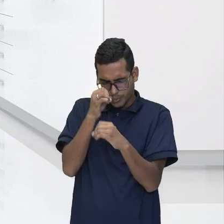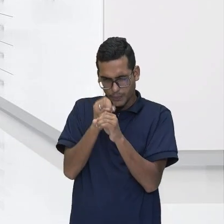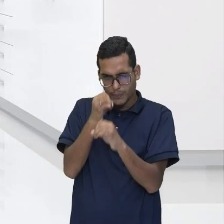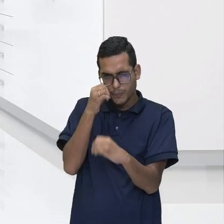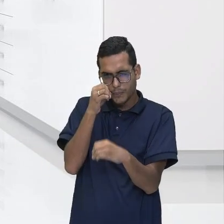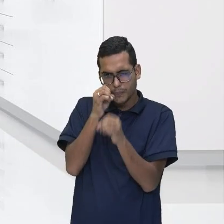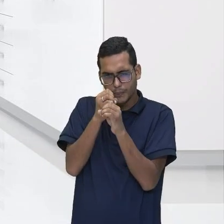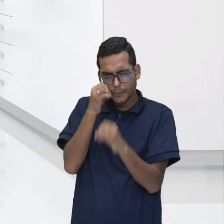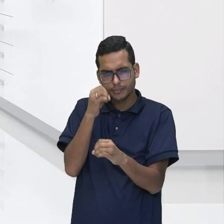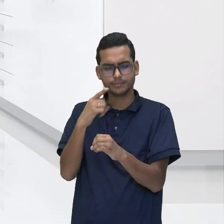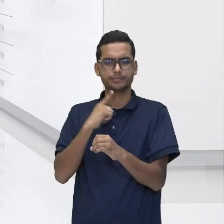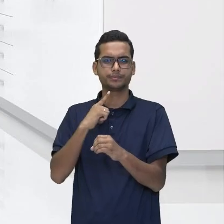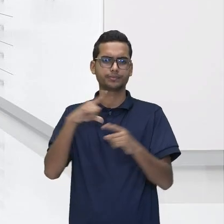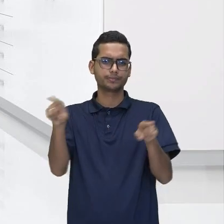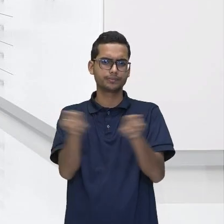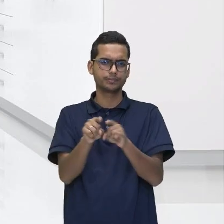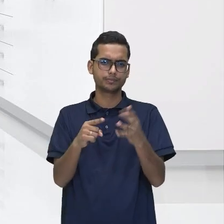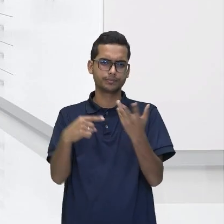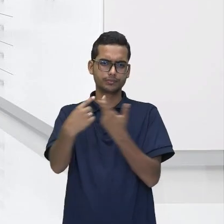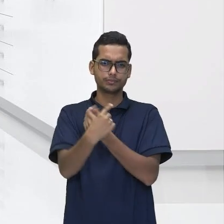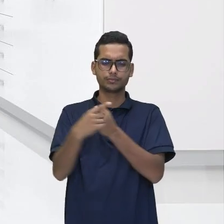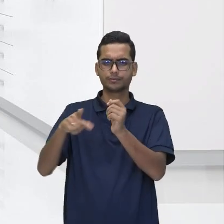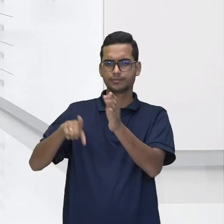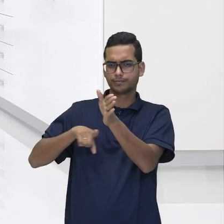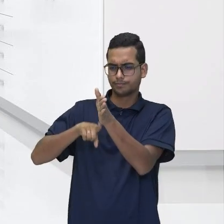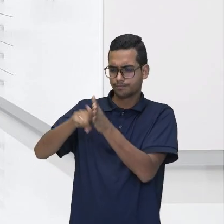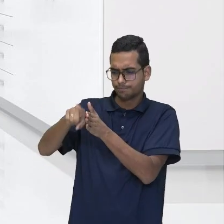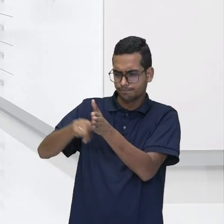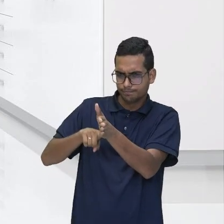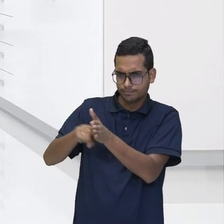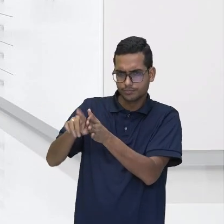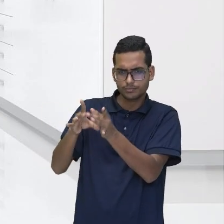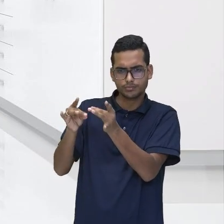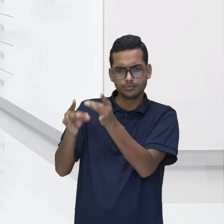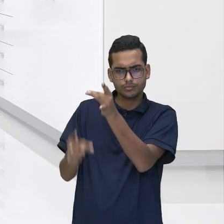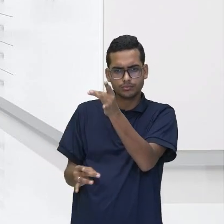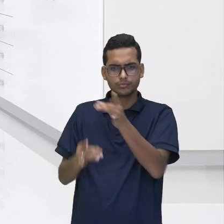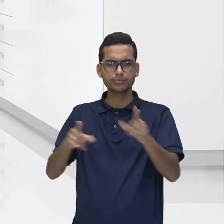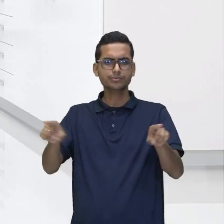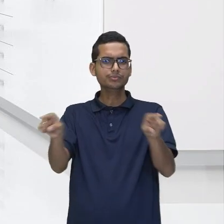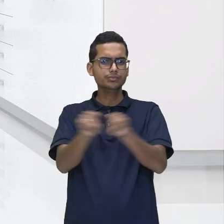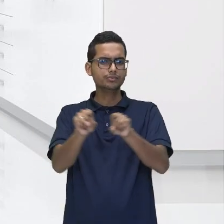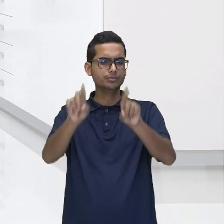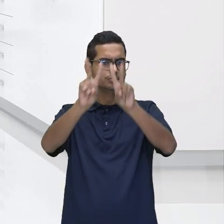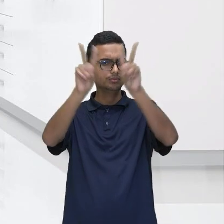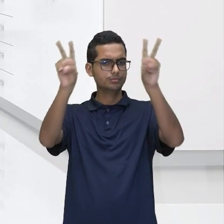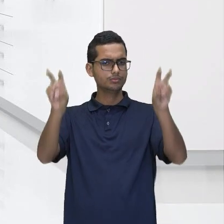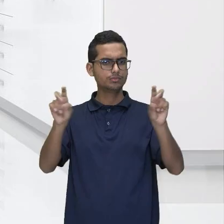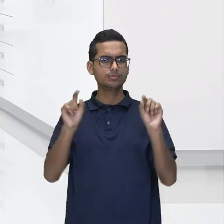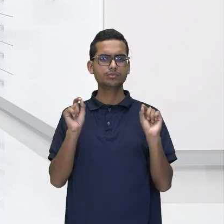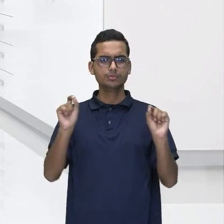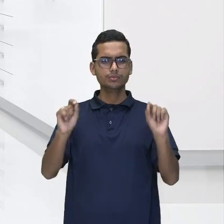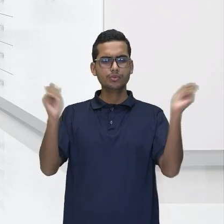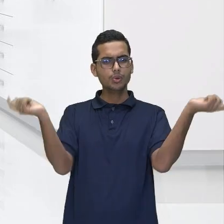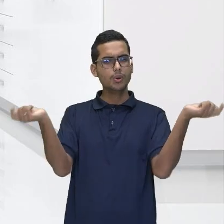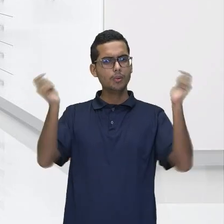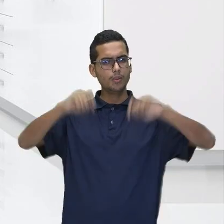são realizadas várias pesquisas, inclusive sobre